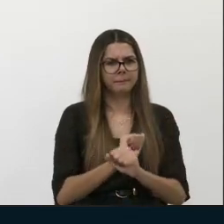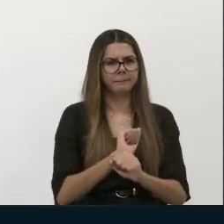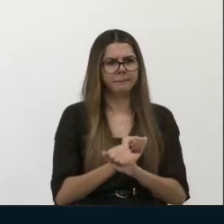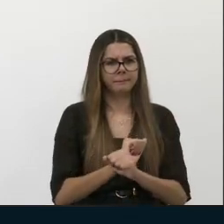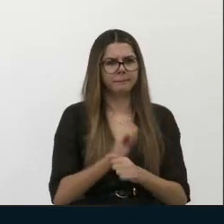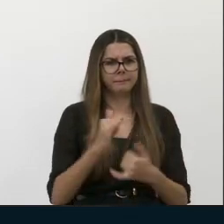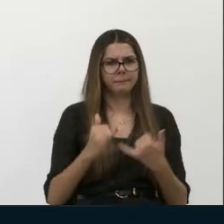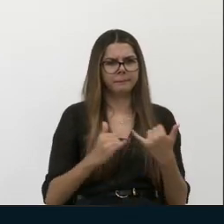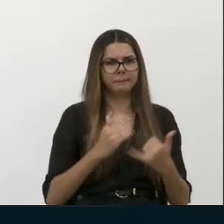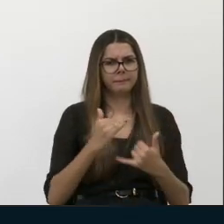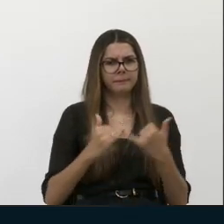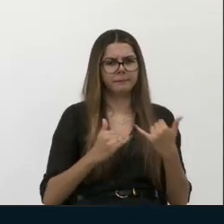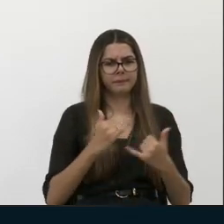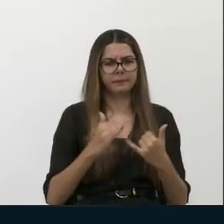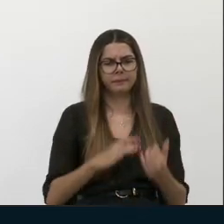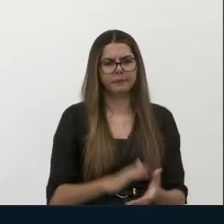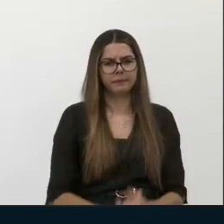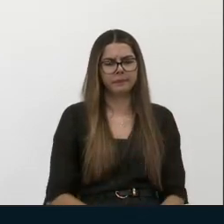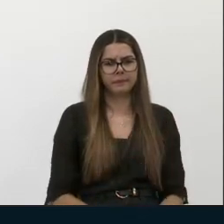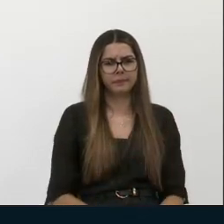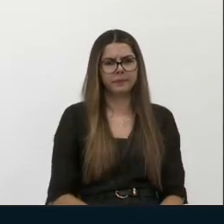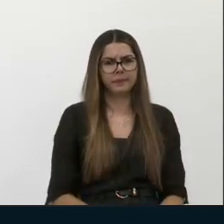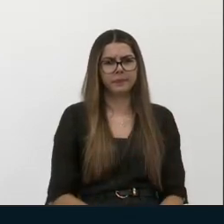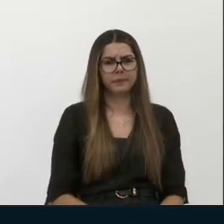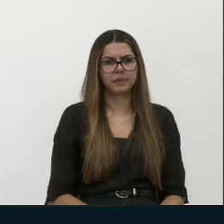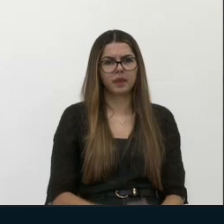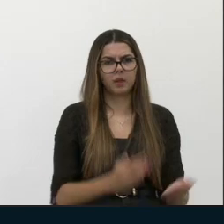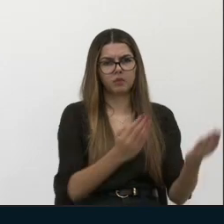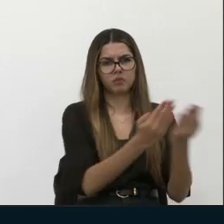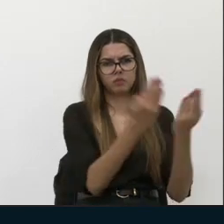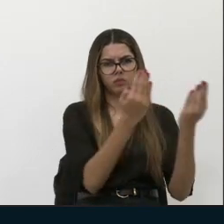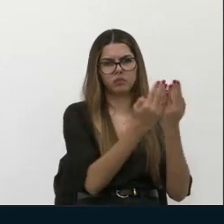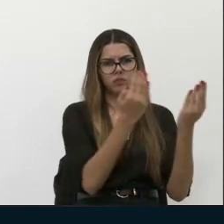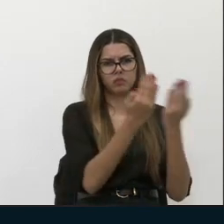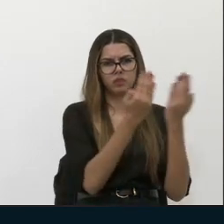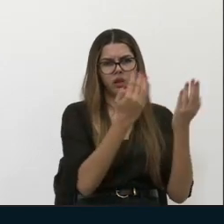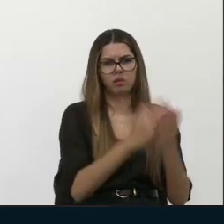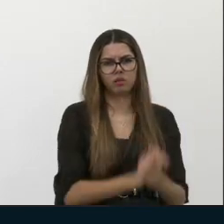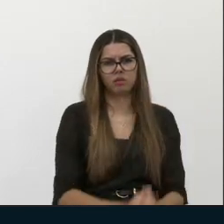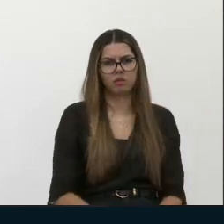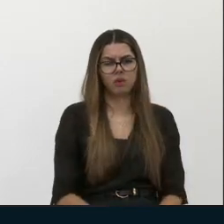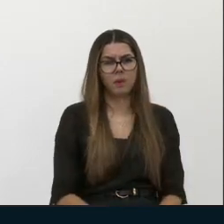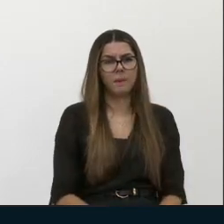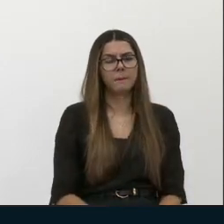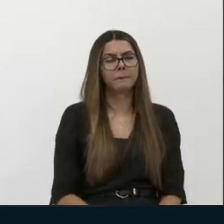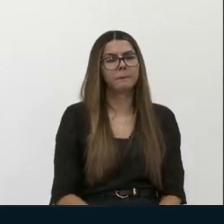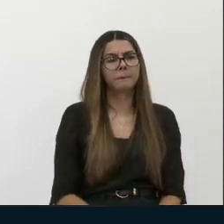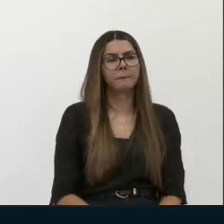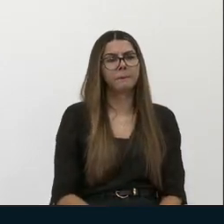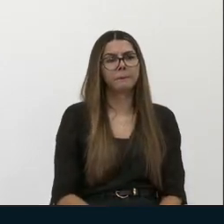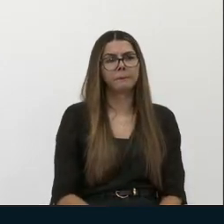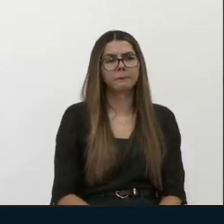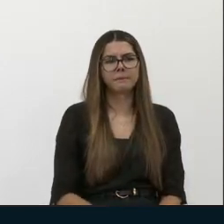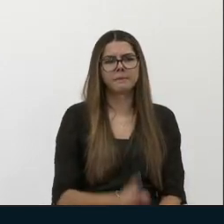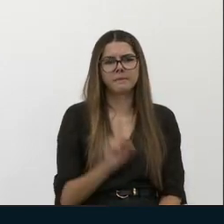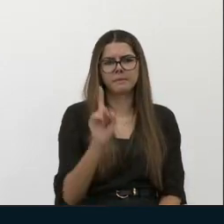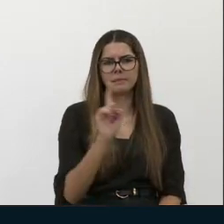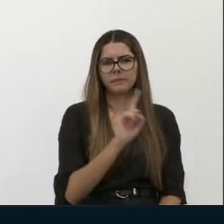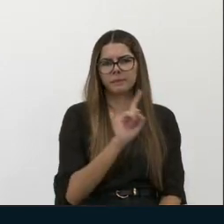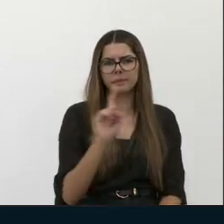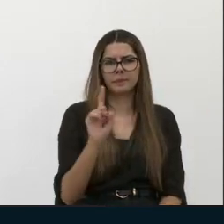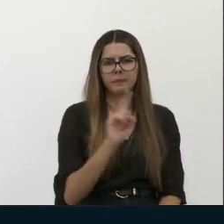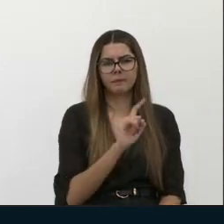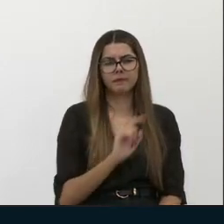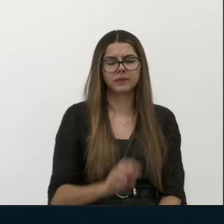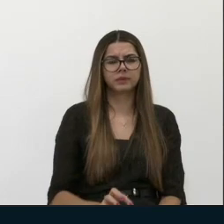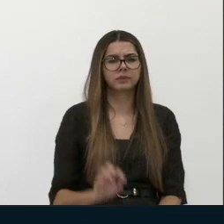a questão do trevo de bom sucesso. O trevo de bom sucesso não era